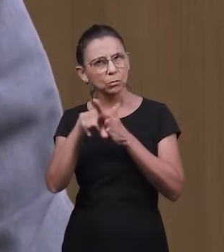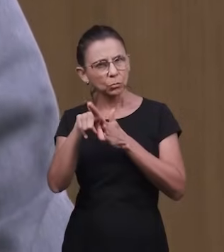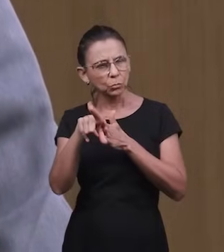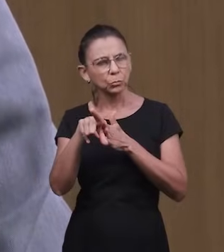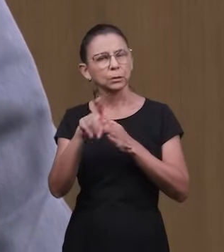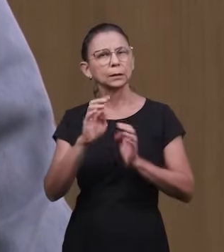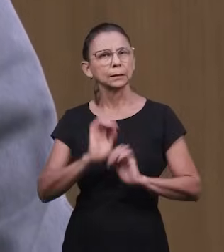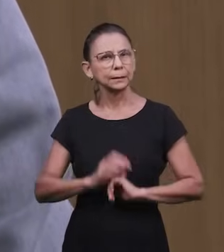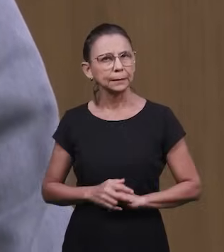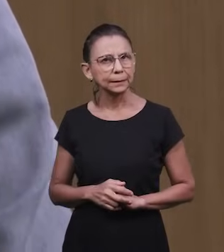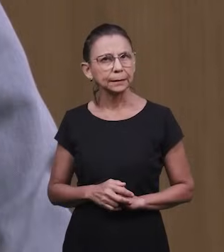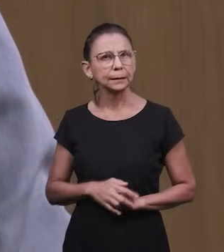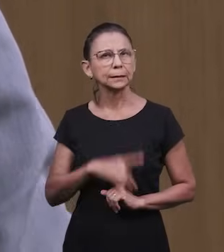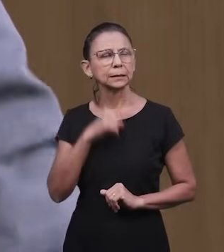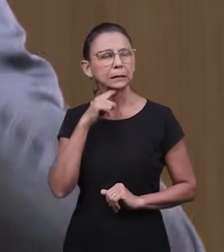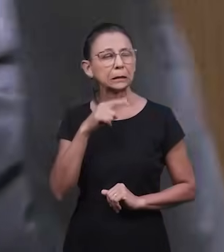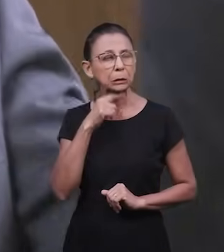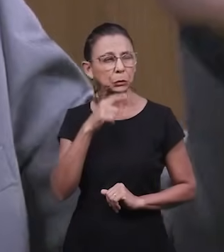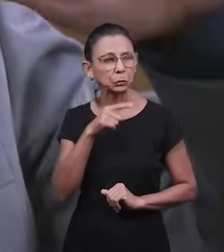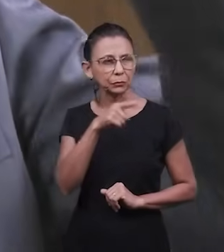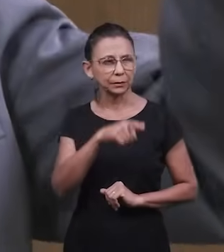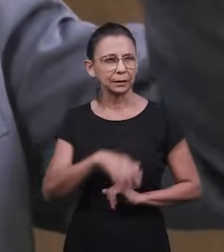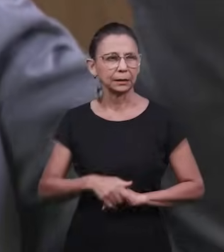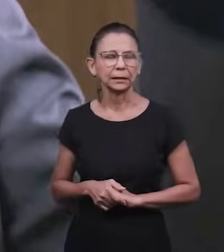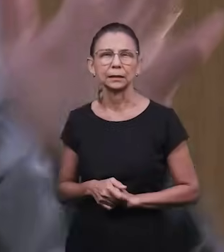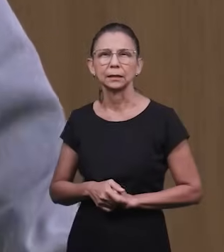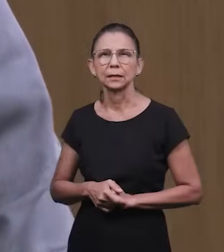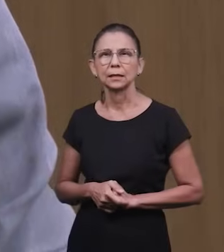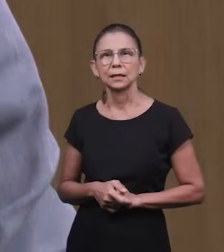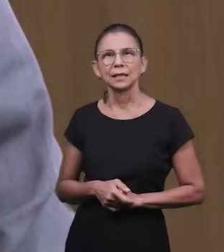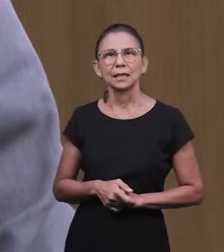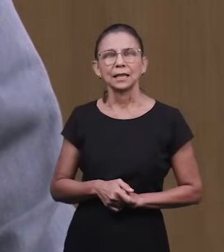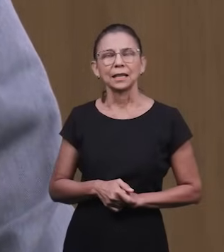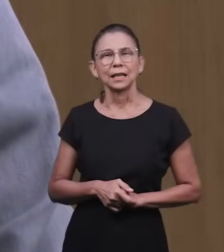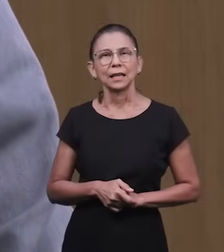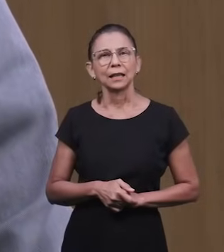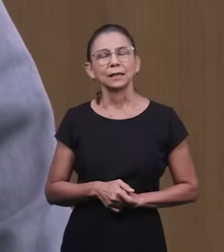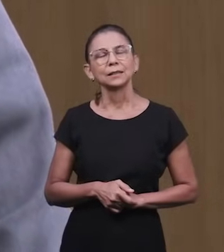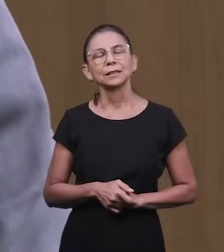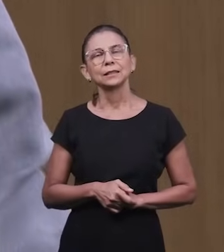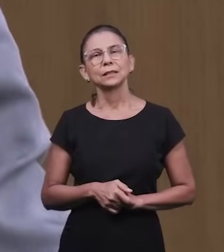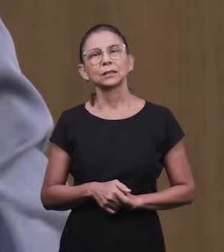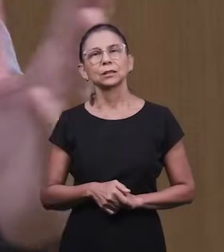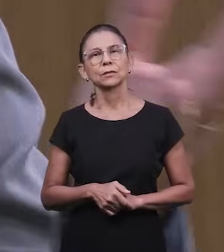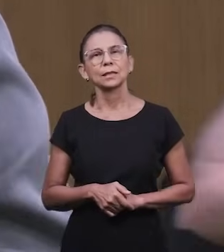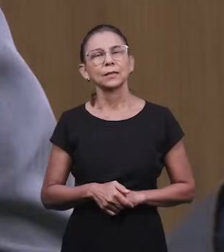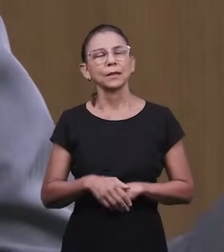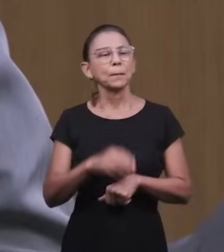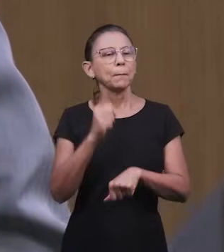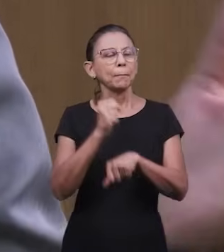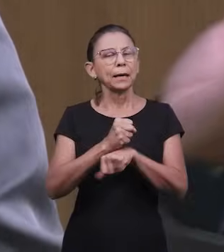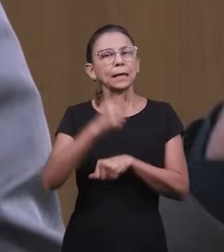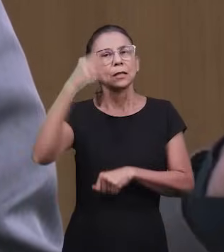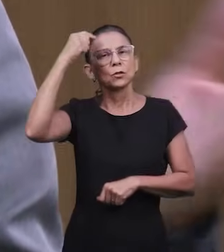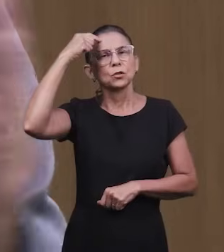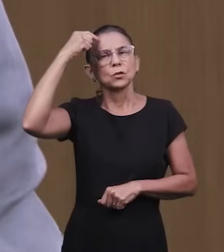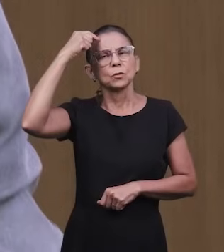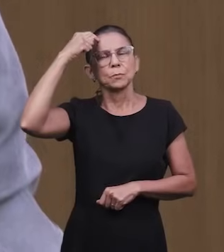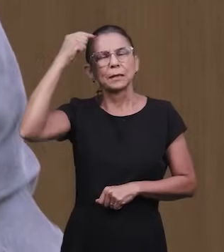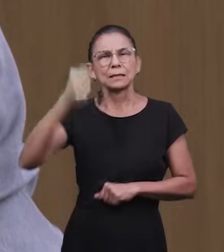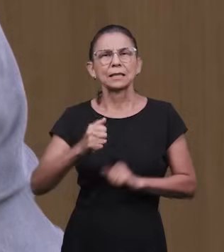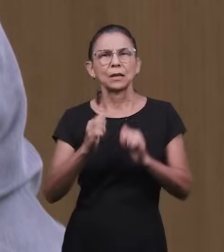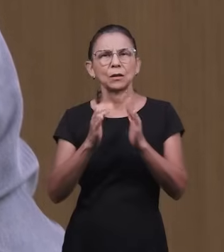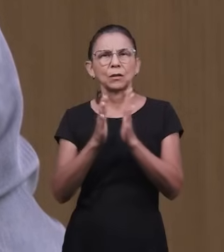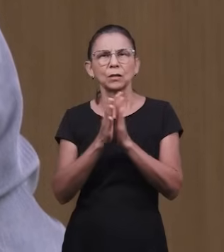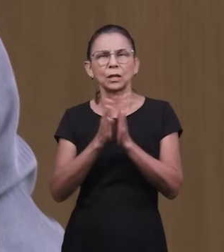que vai resolver isso, tirar esse negócio de ser cessado da sua cabeça. Então, quer dizer, é a